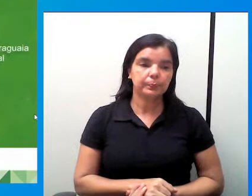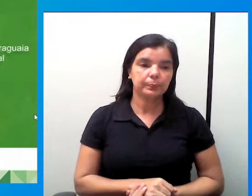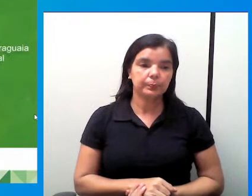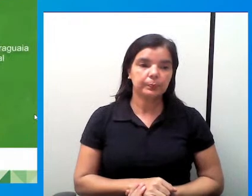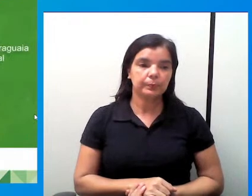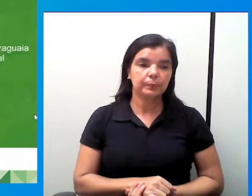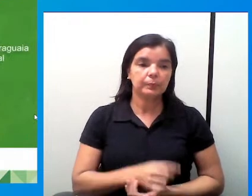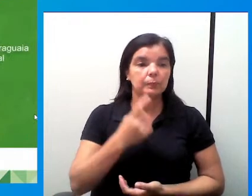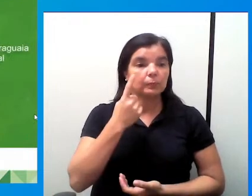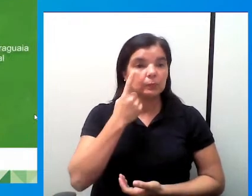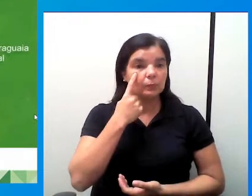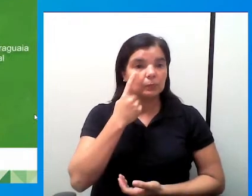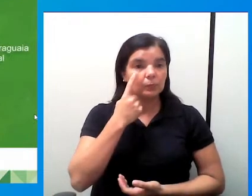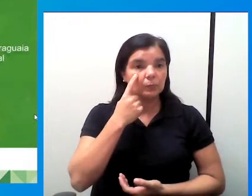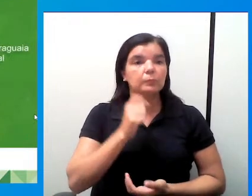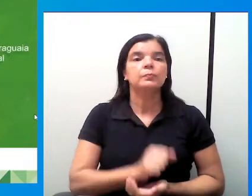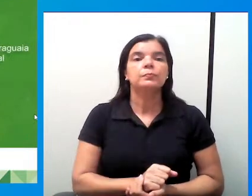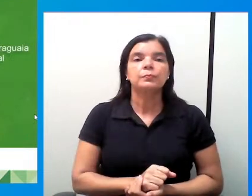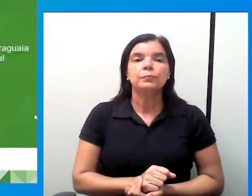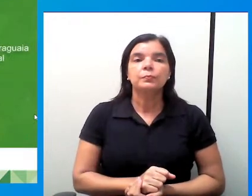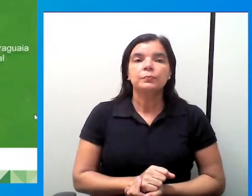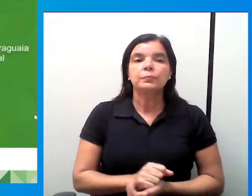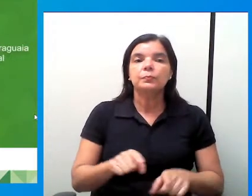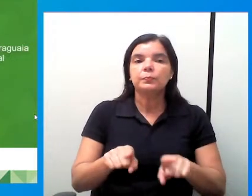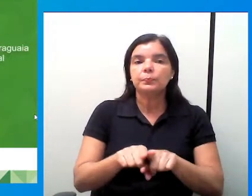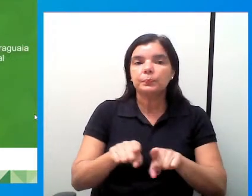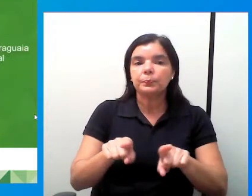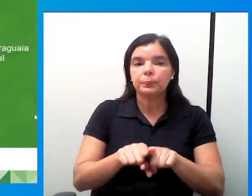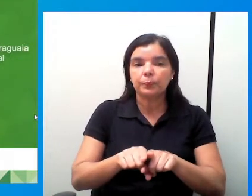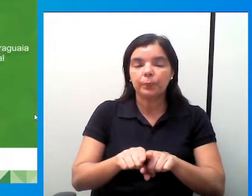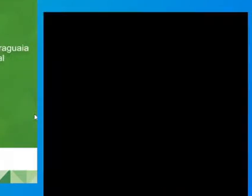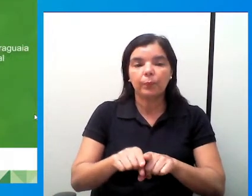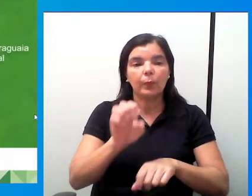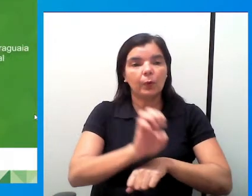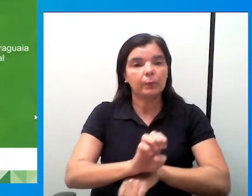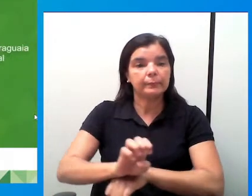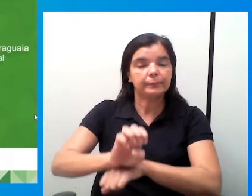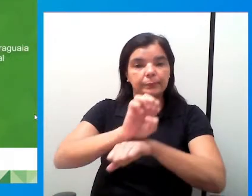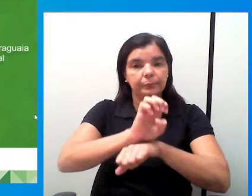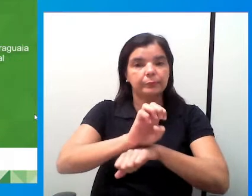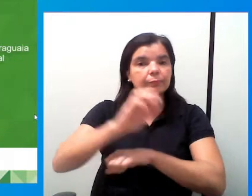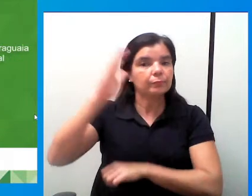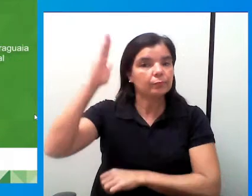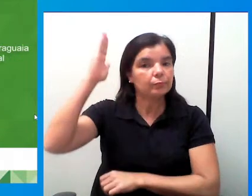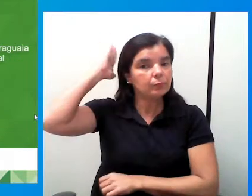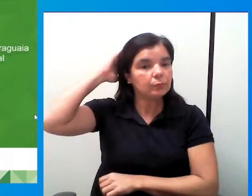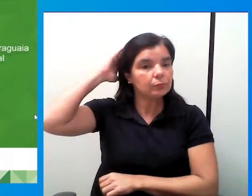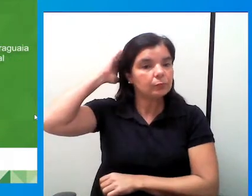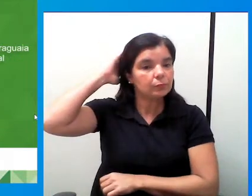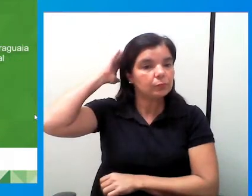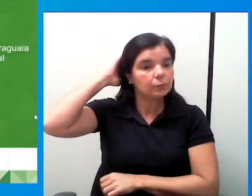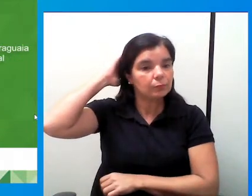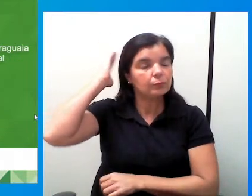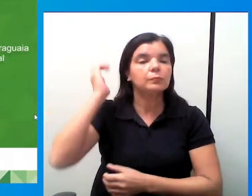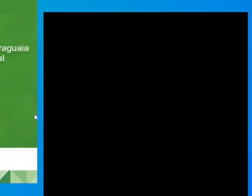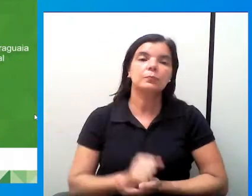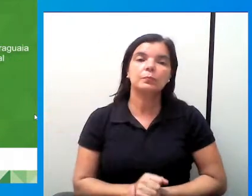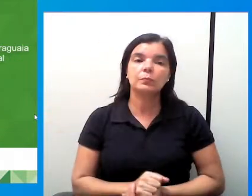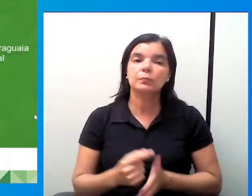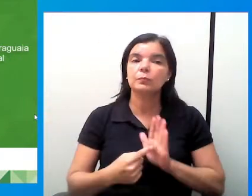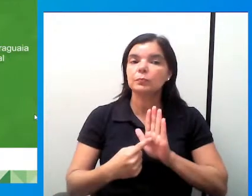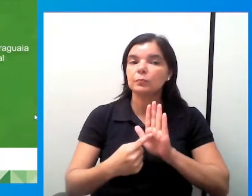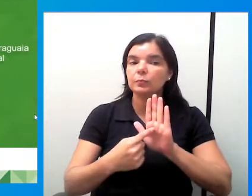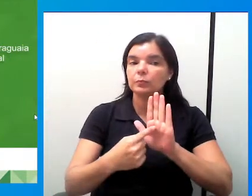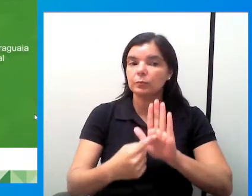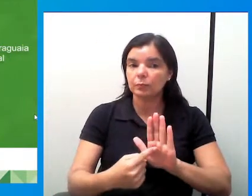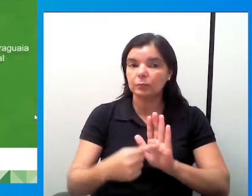Aqui eu trago a abrangência do IFPA, num estado que é gigantesco, nosso estado do Pará, e por que que a gente mostra isso? Só para apresentar que nós